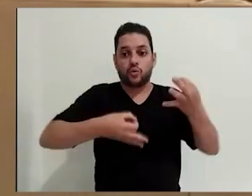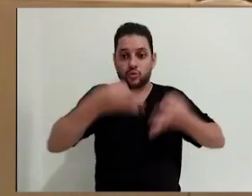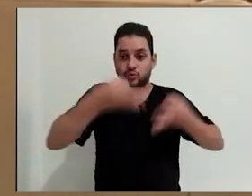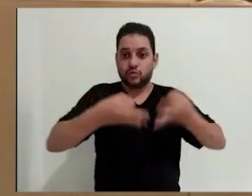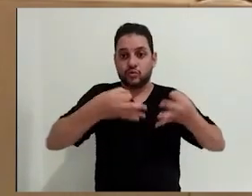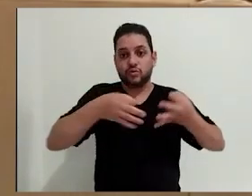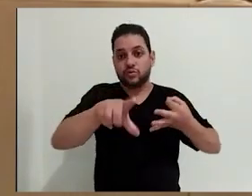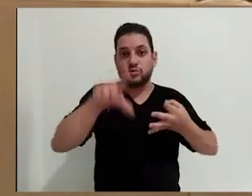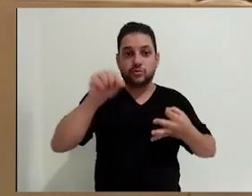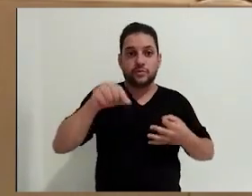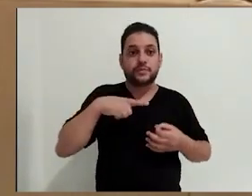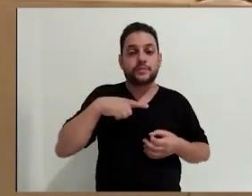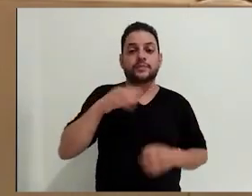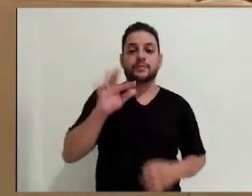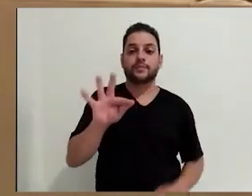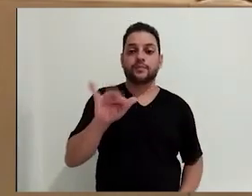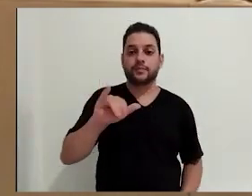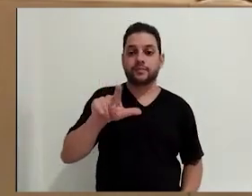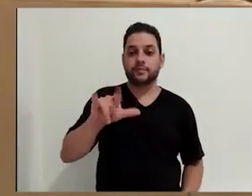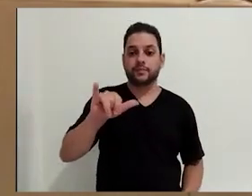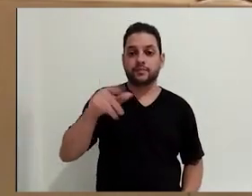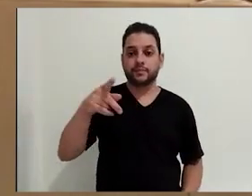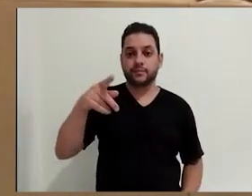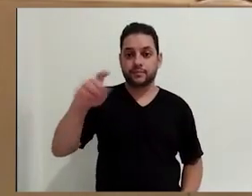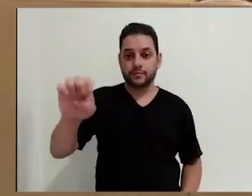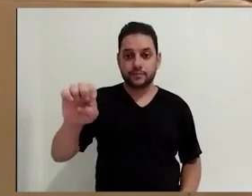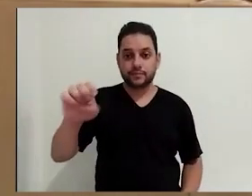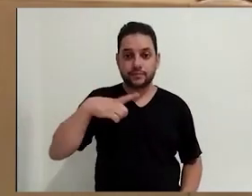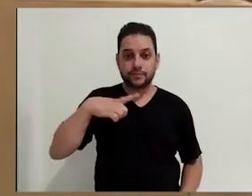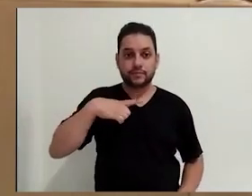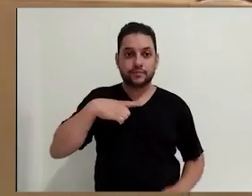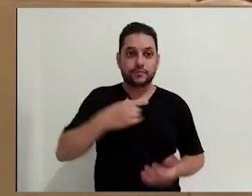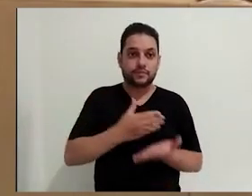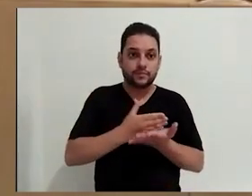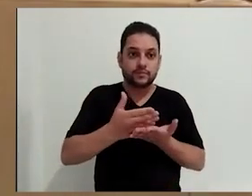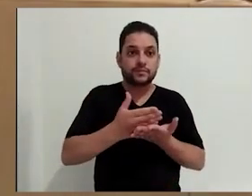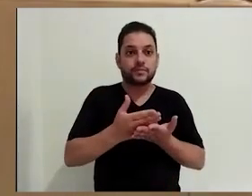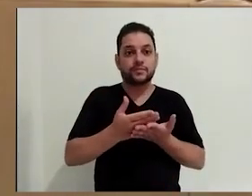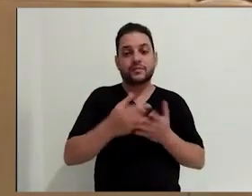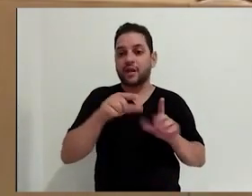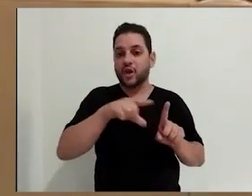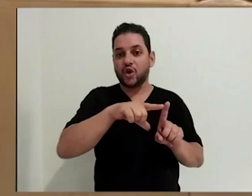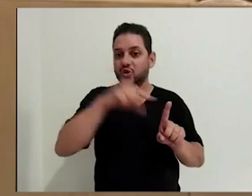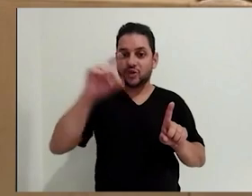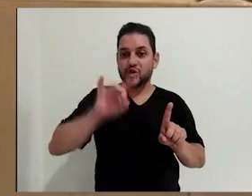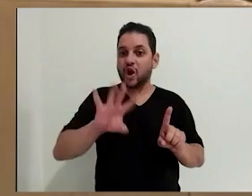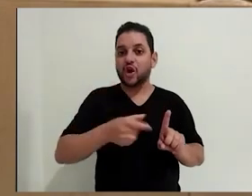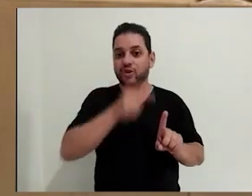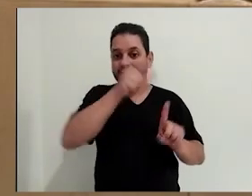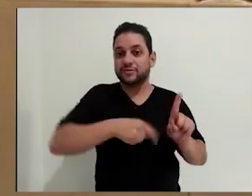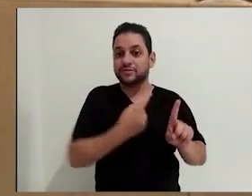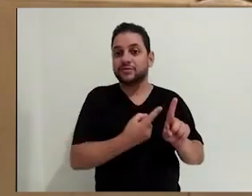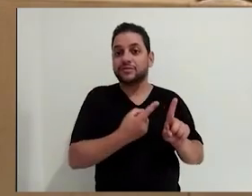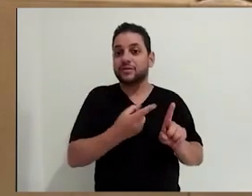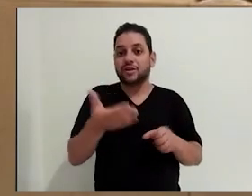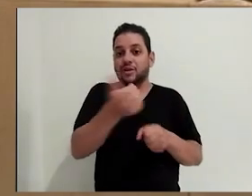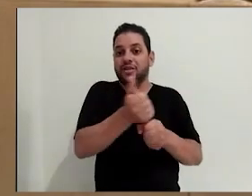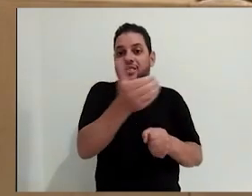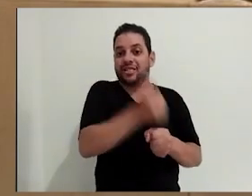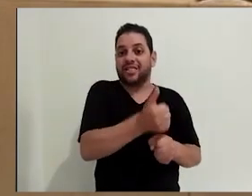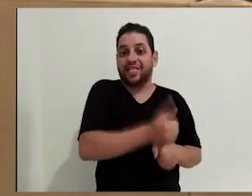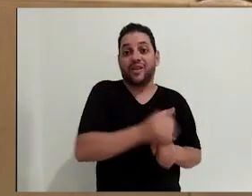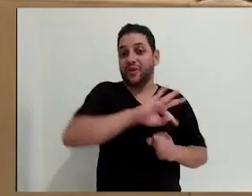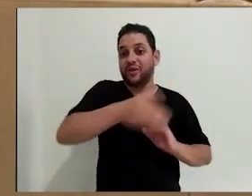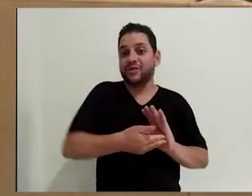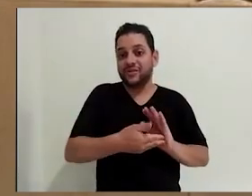exemplo, que é o nosso natural, originário e exclusivo, ele substitui todos os outros colegas, ele pega